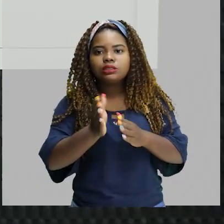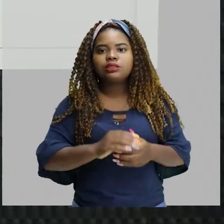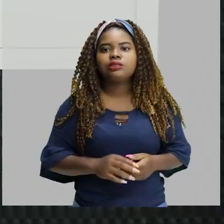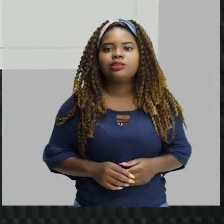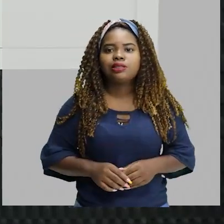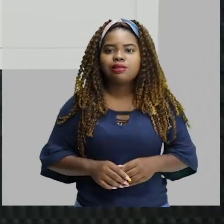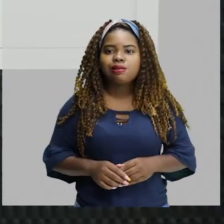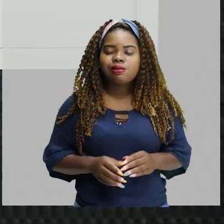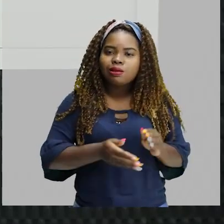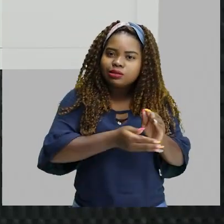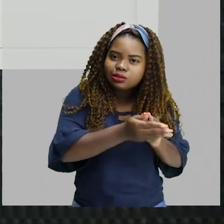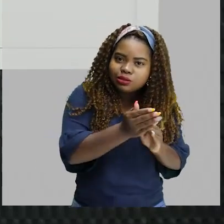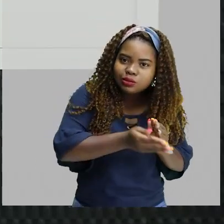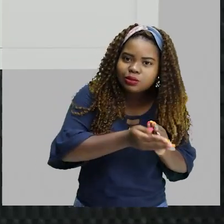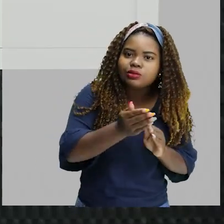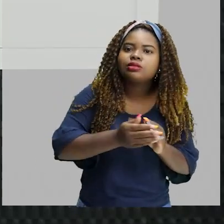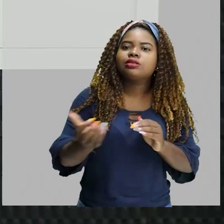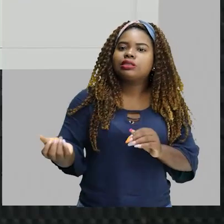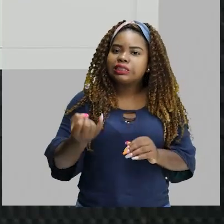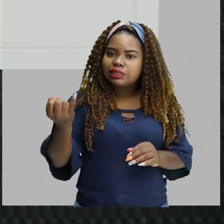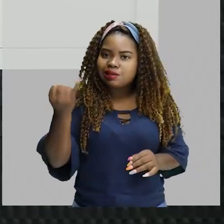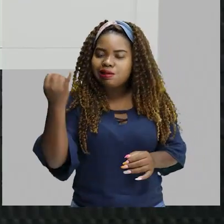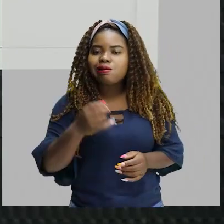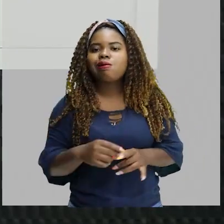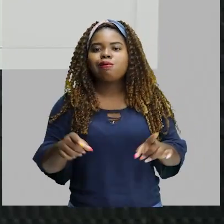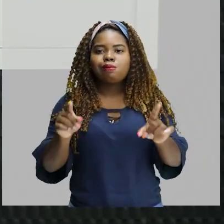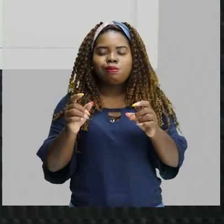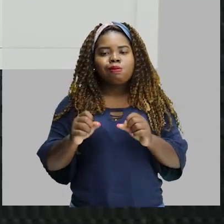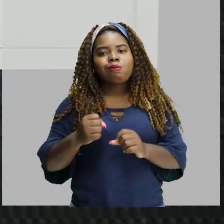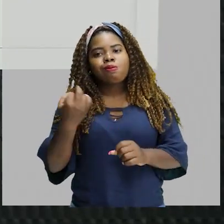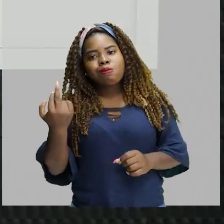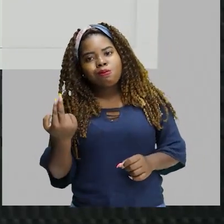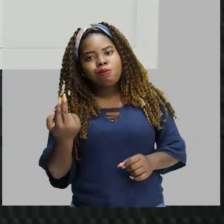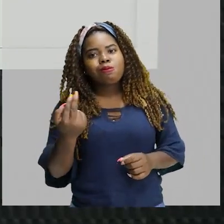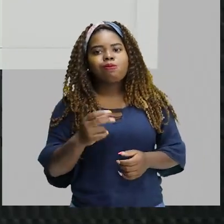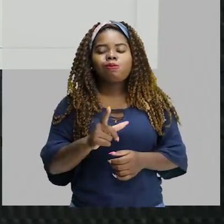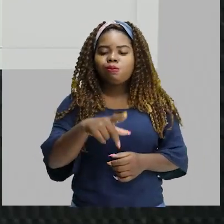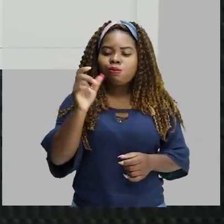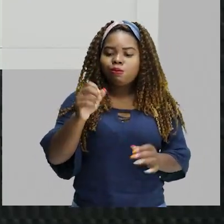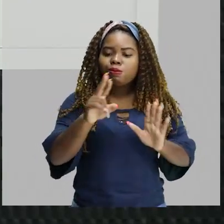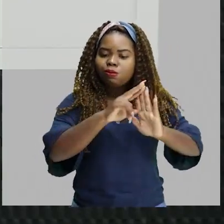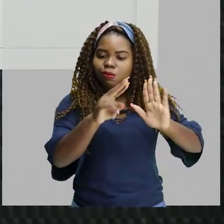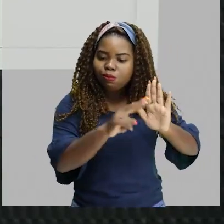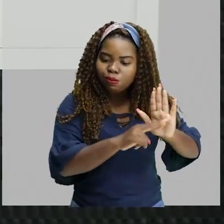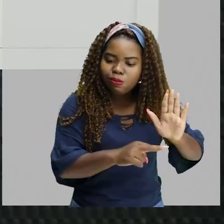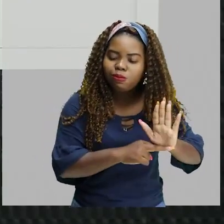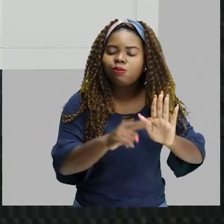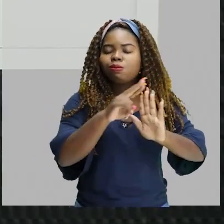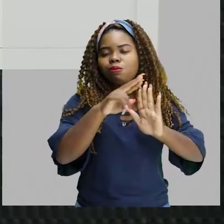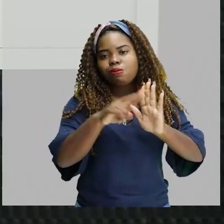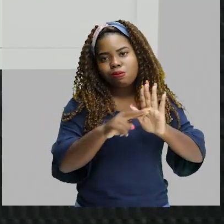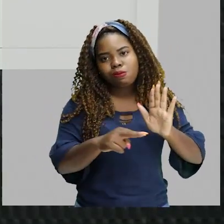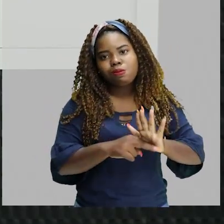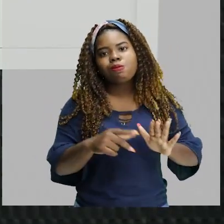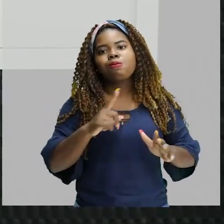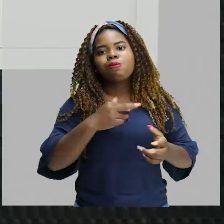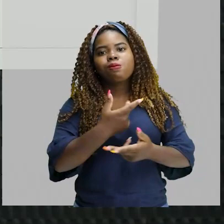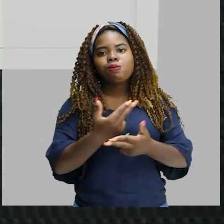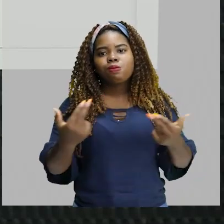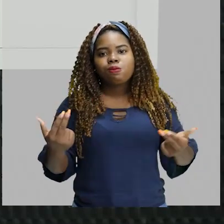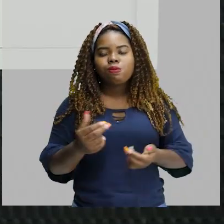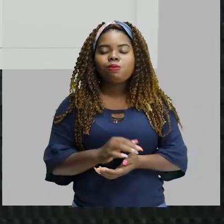isto é importante, ó. Ou, se você preferir, das regras, tá? Você pode muito